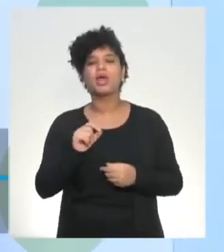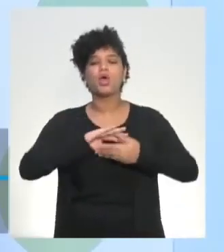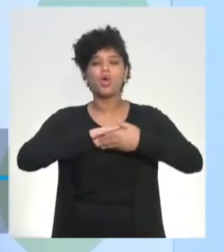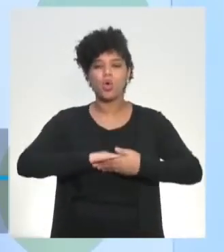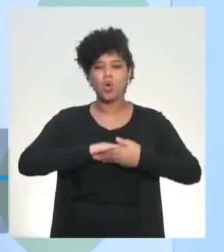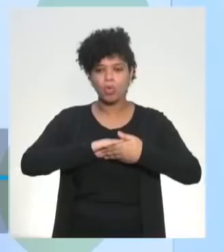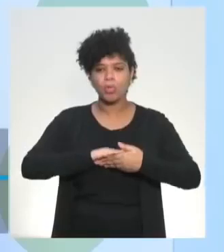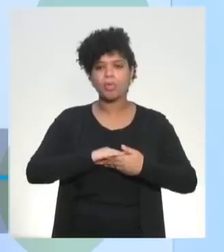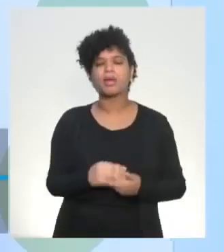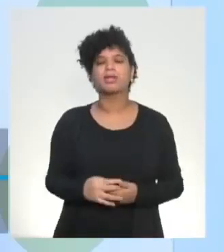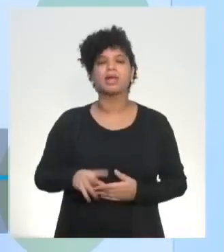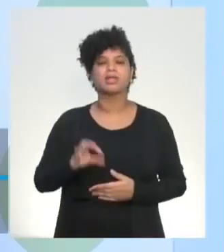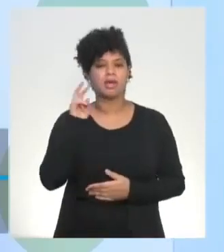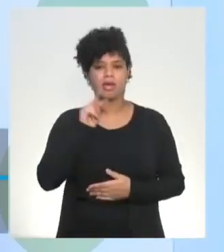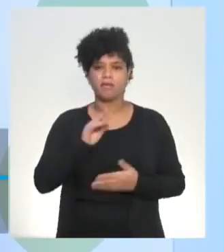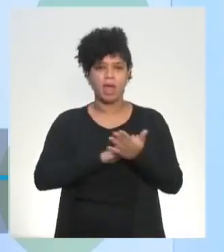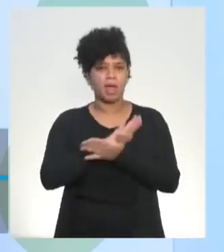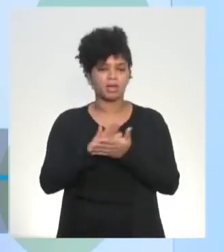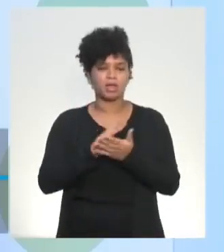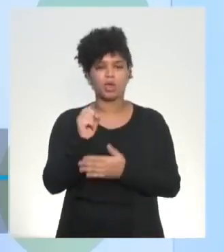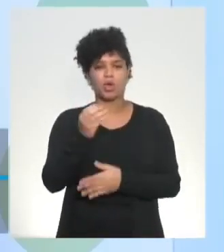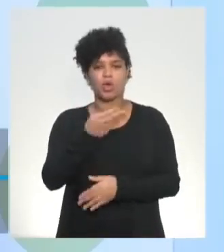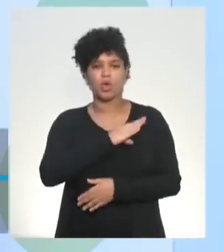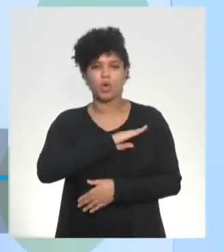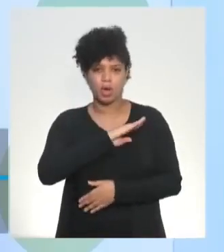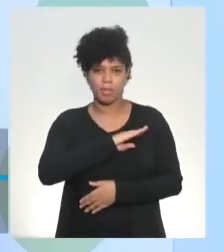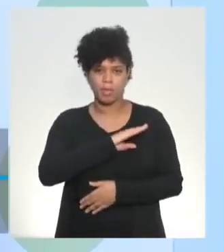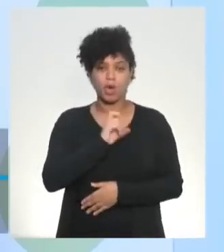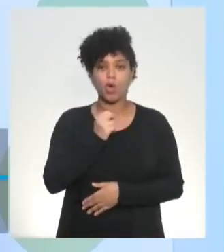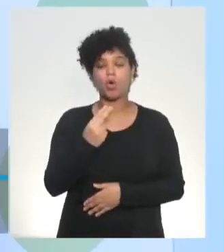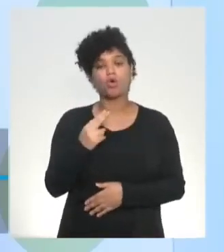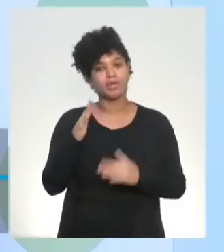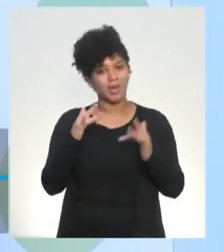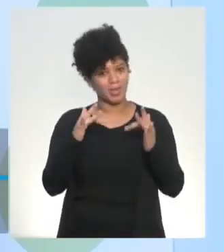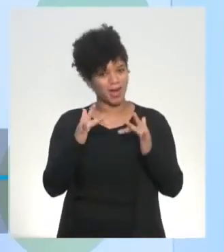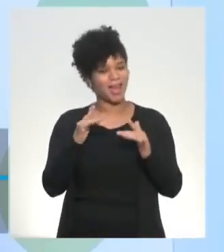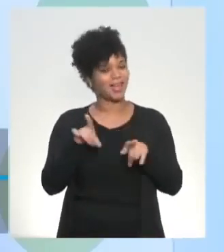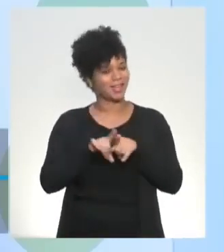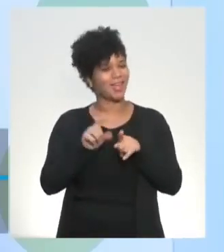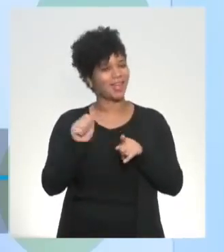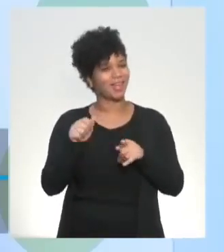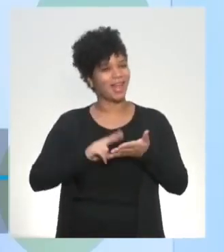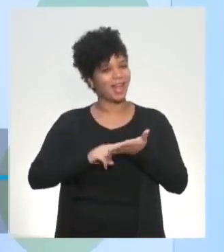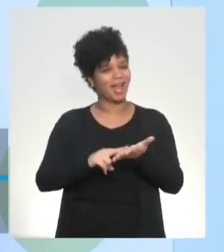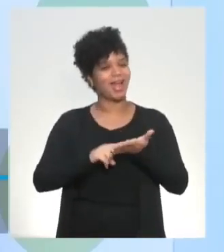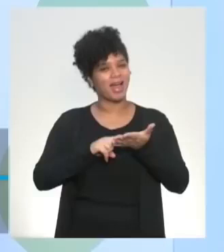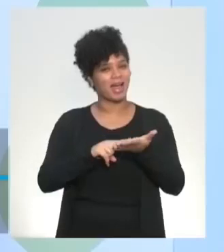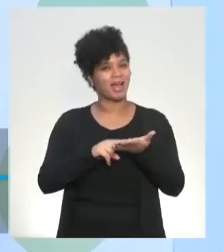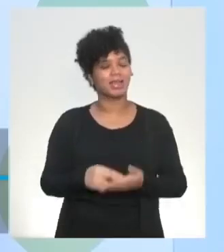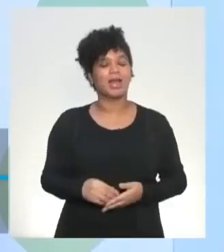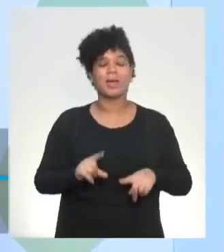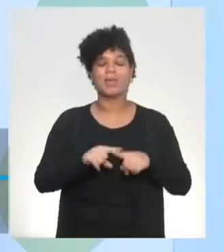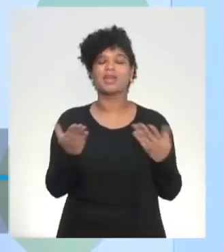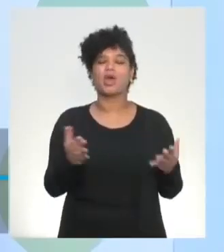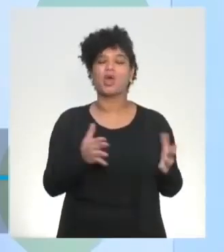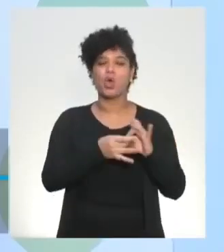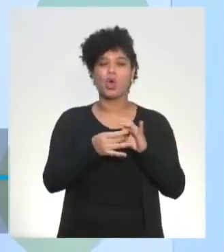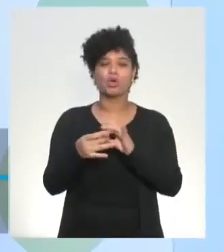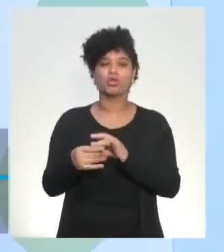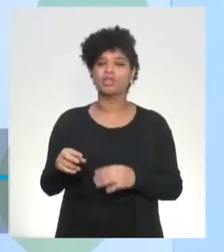depois de um tempo que não se via, ou amigos, até para namorar, né? Então, nós estamos num contexto hoje que a carta